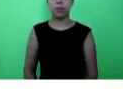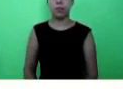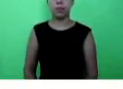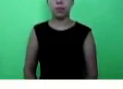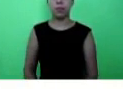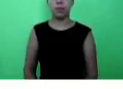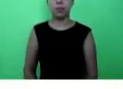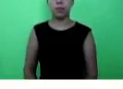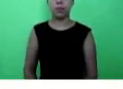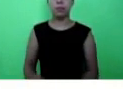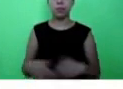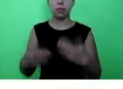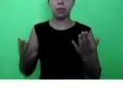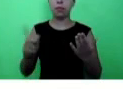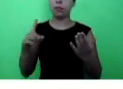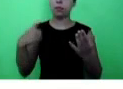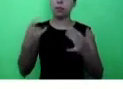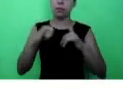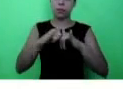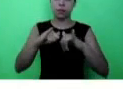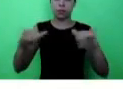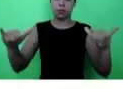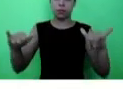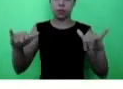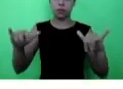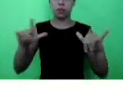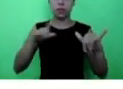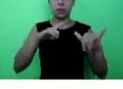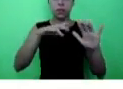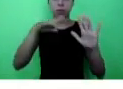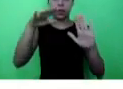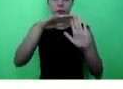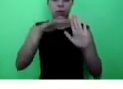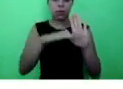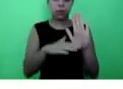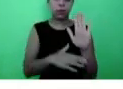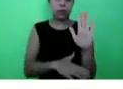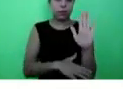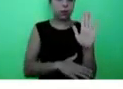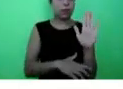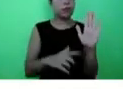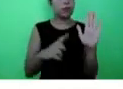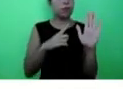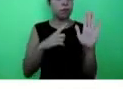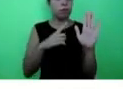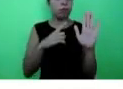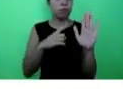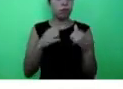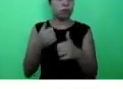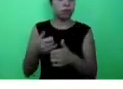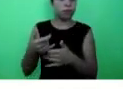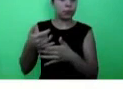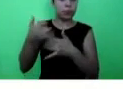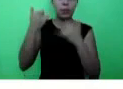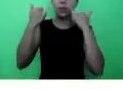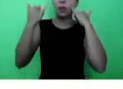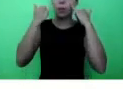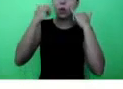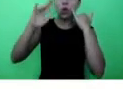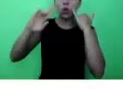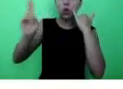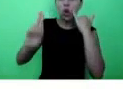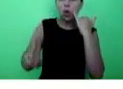Bom, pessoal, informamos que a lista gerada, né, a lista completa com o nome e a posição de